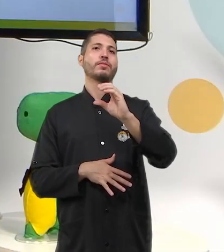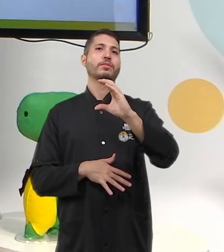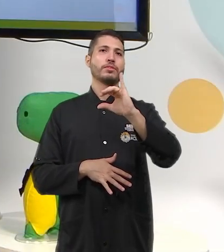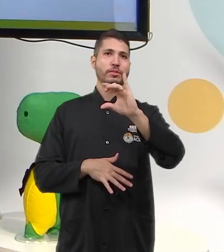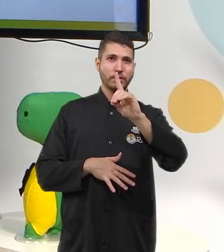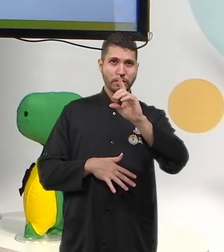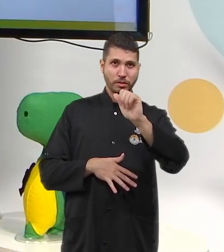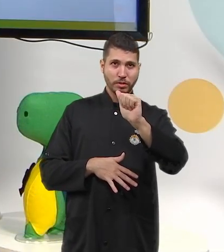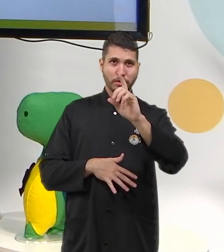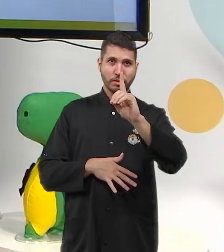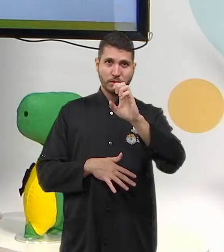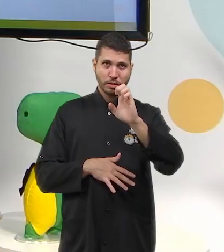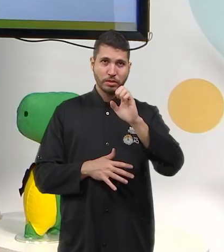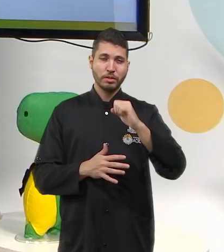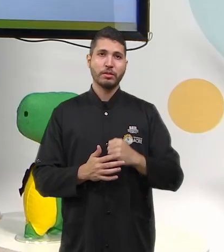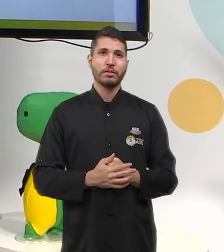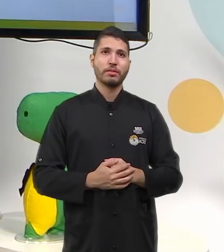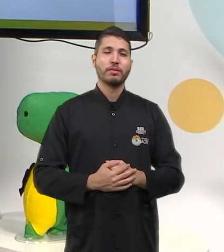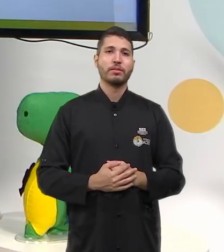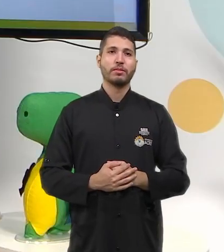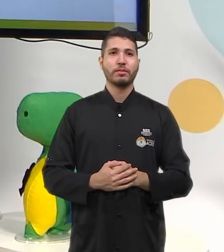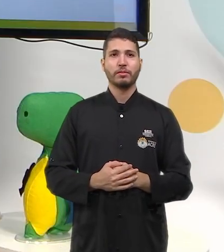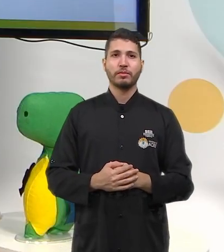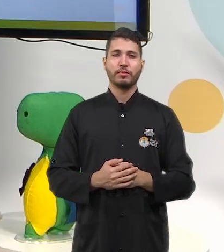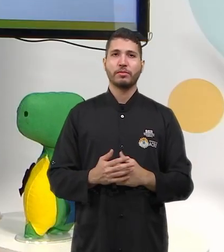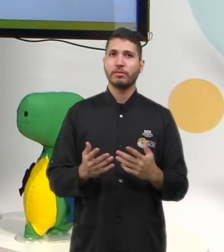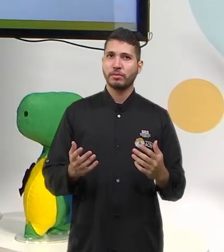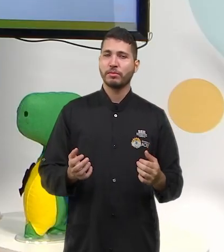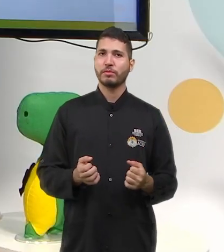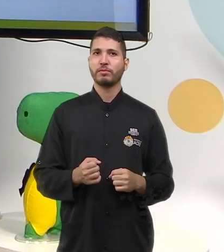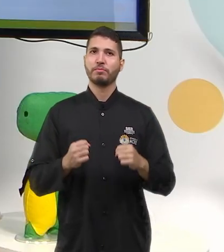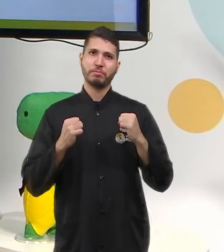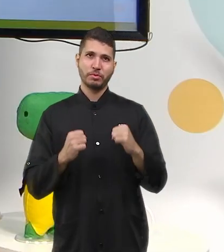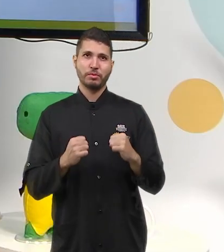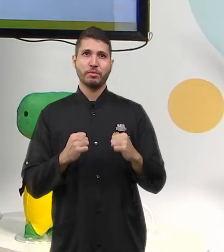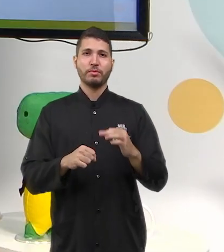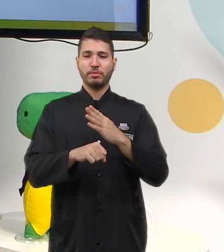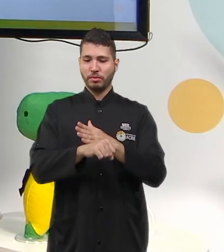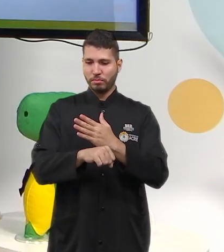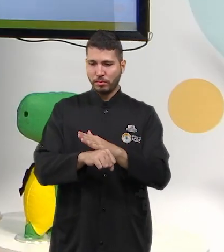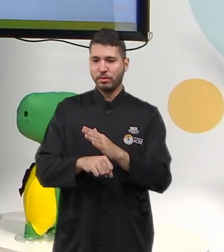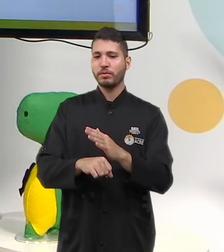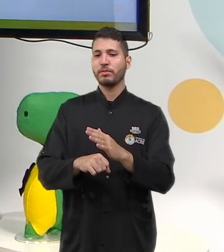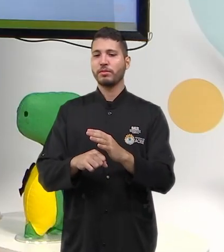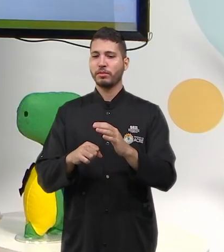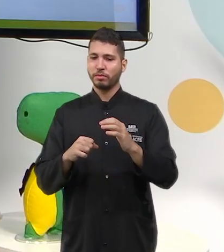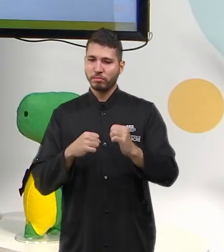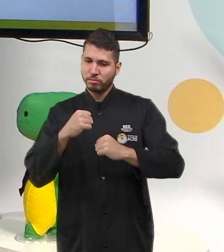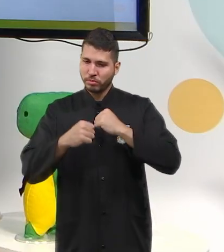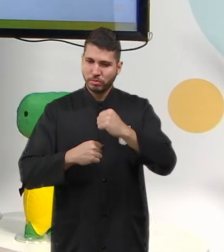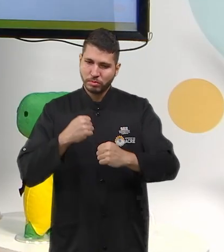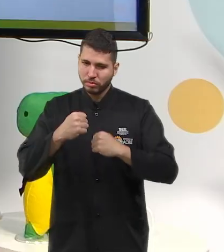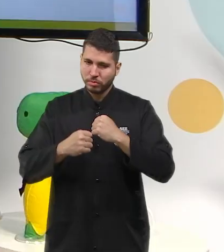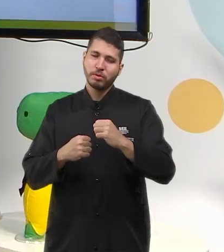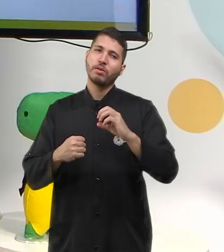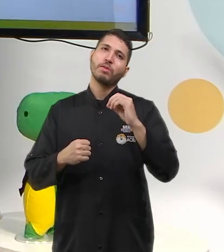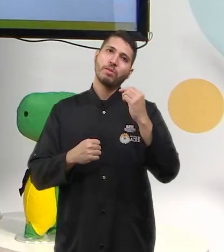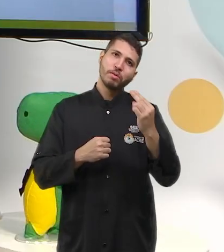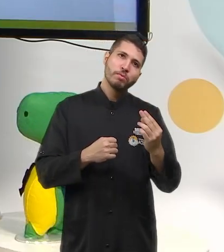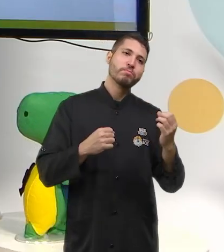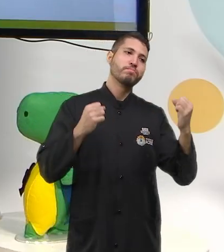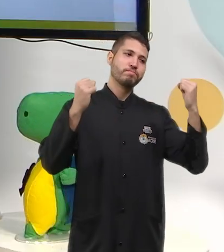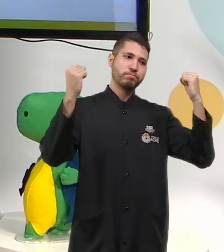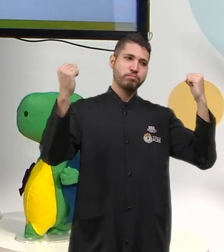isso dentro de uma prática de corrida, mas também posso fazer na prática da musculação, que é o movimento. Tranquilo?